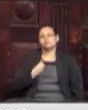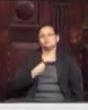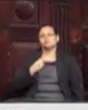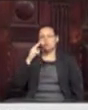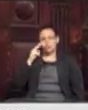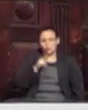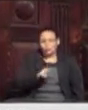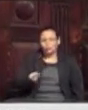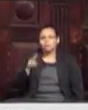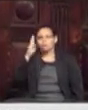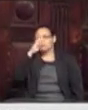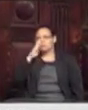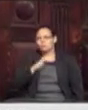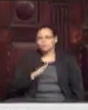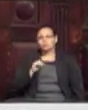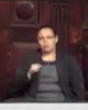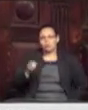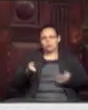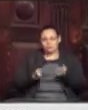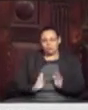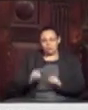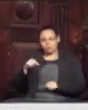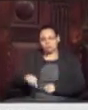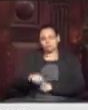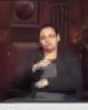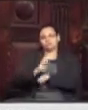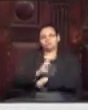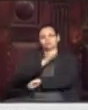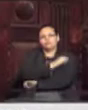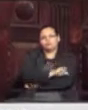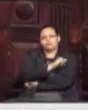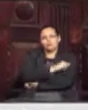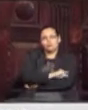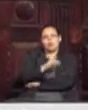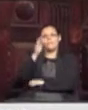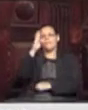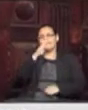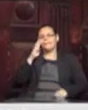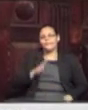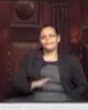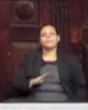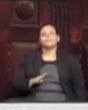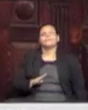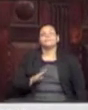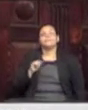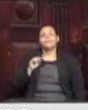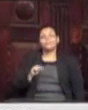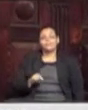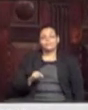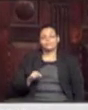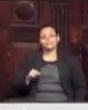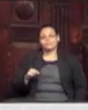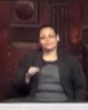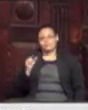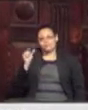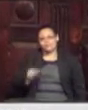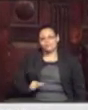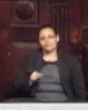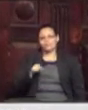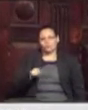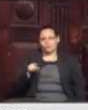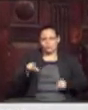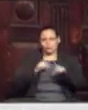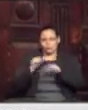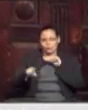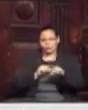os brasileiros que nasceram no Estado do Rio de Janeiro, para os brasileiros que